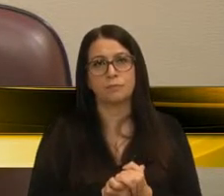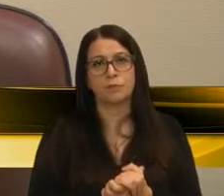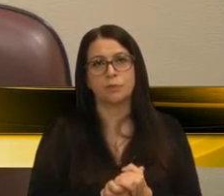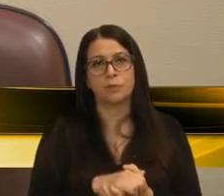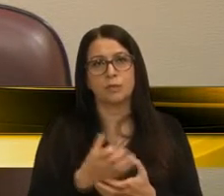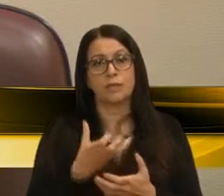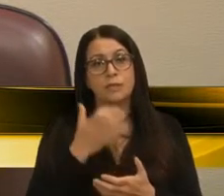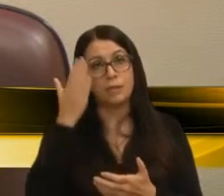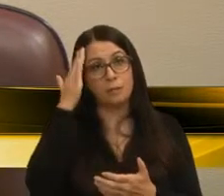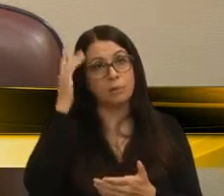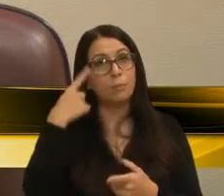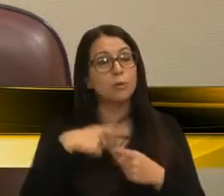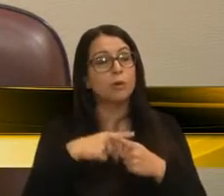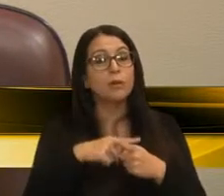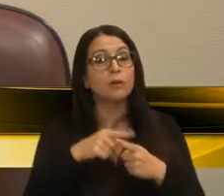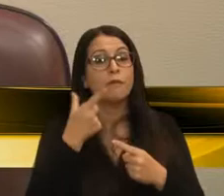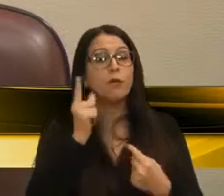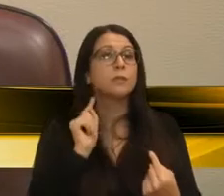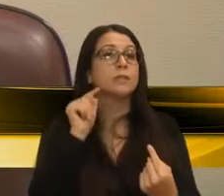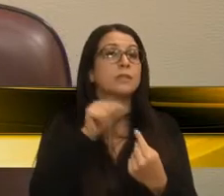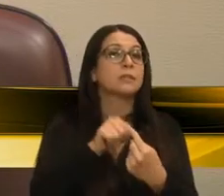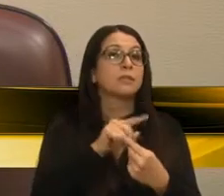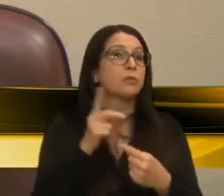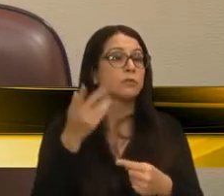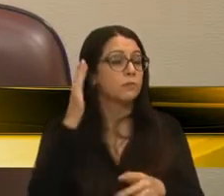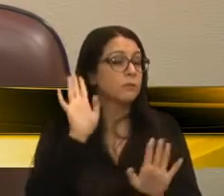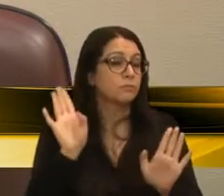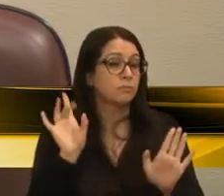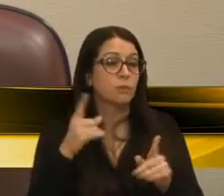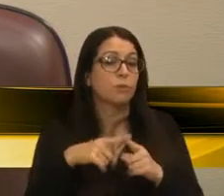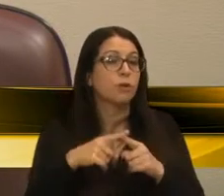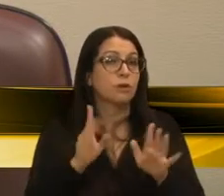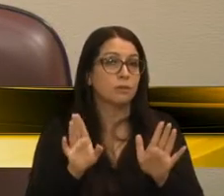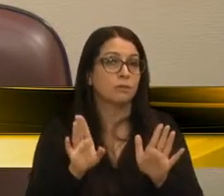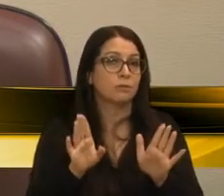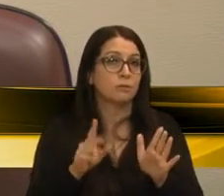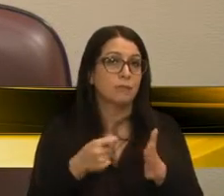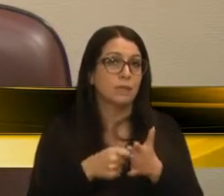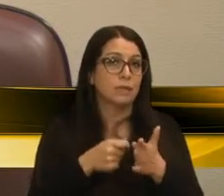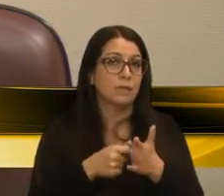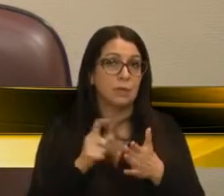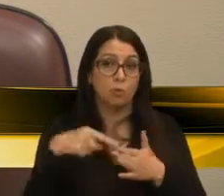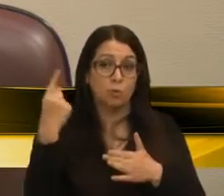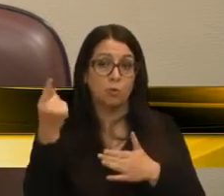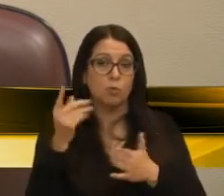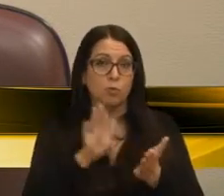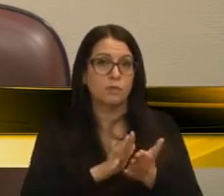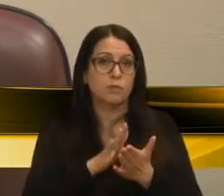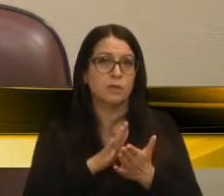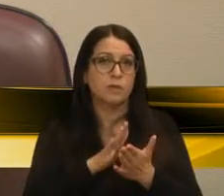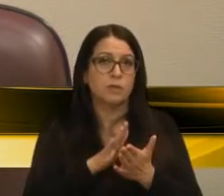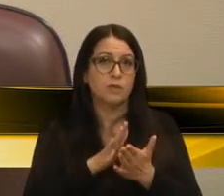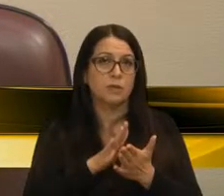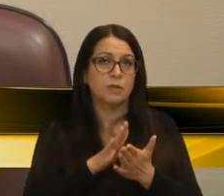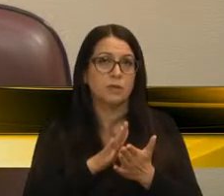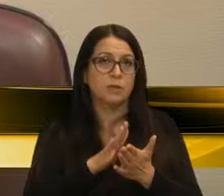queremos saber o porquê que isso não foi atingido. É isso que nós queremos saber. O porquê, para tentar, para um próximo, dar toda